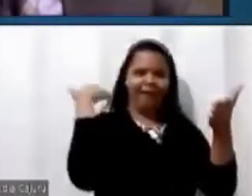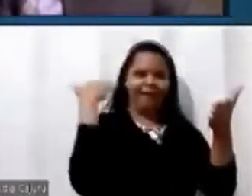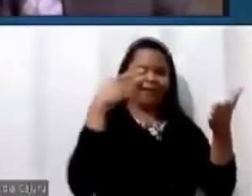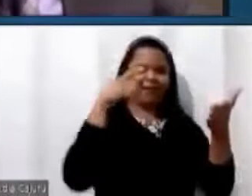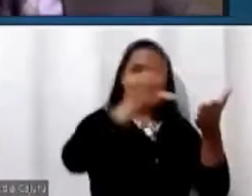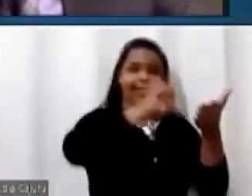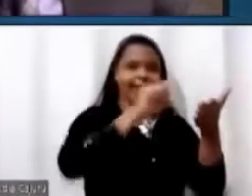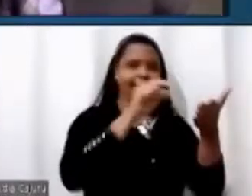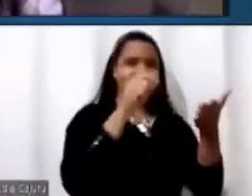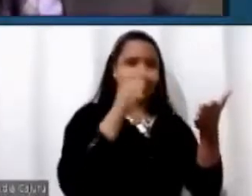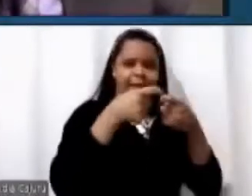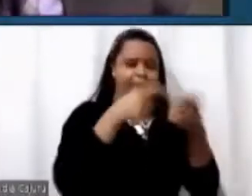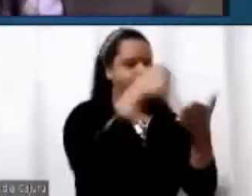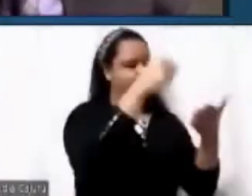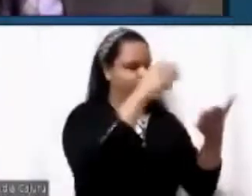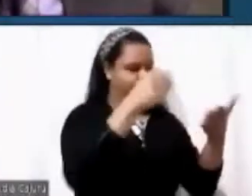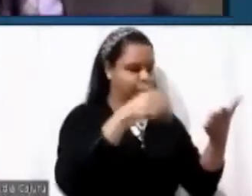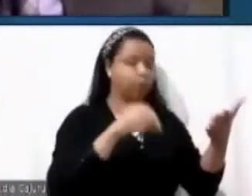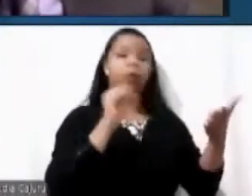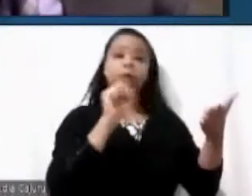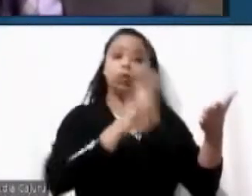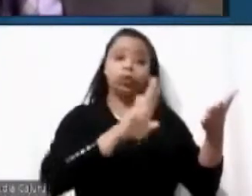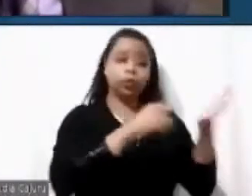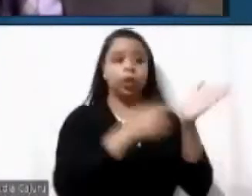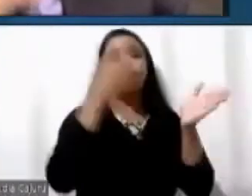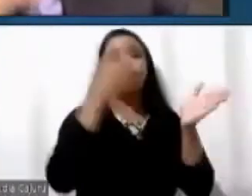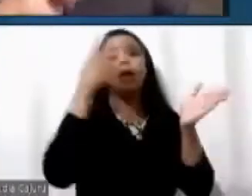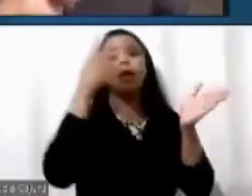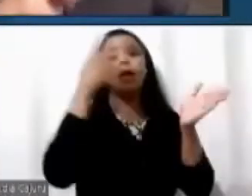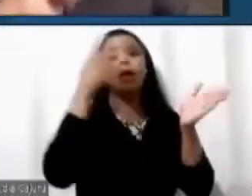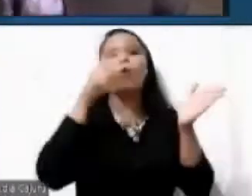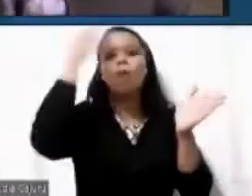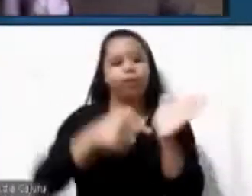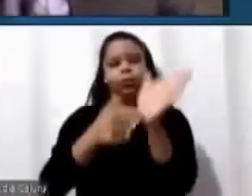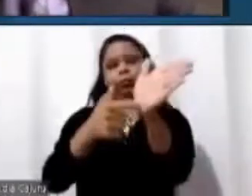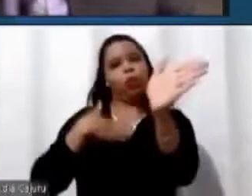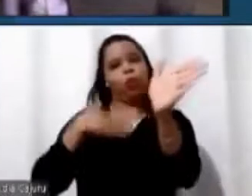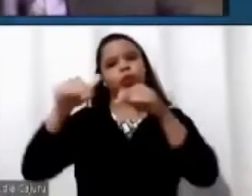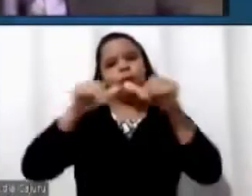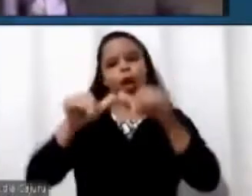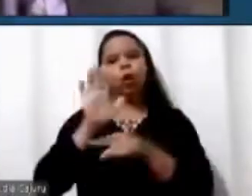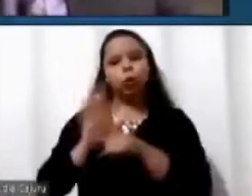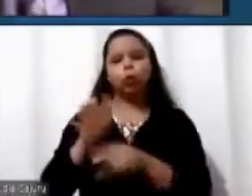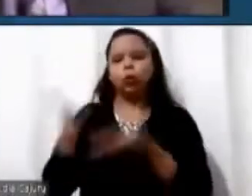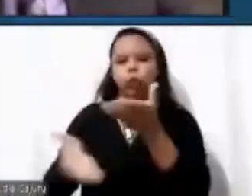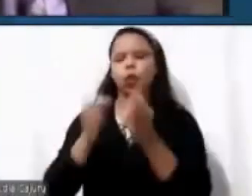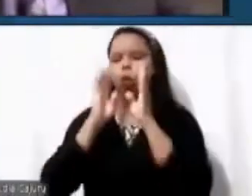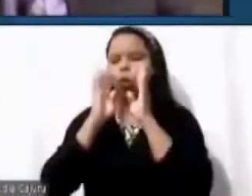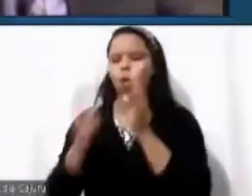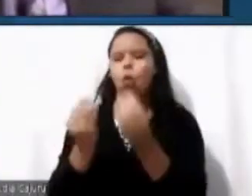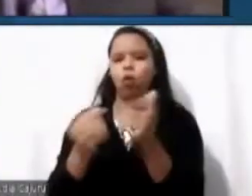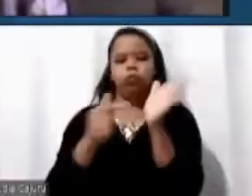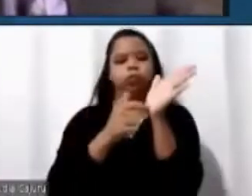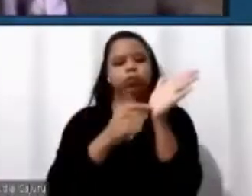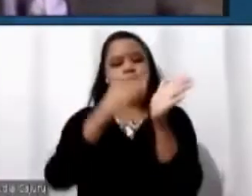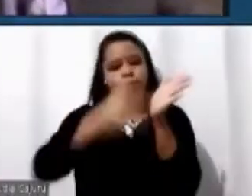estamos lá no pico da curva, né? Um pouquinho mais, um pouquinho menos, e não se está discutindo isso. Baixar, que as pessoas puderem, né,